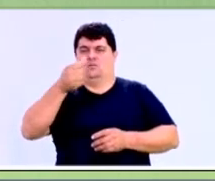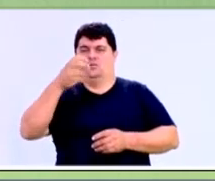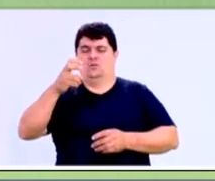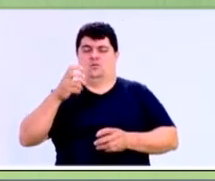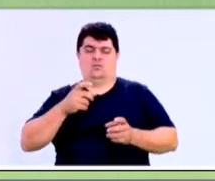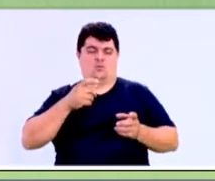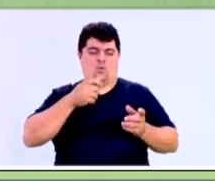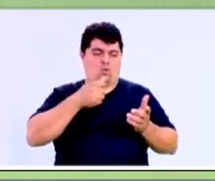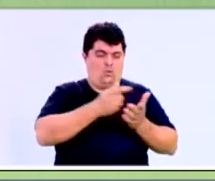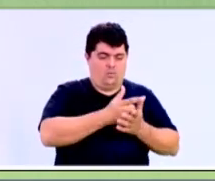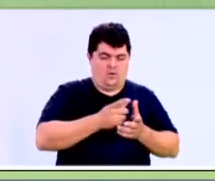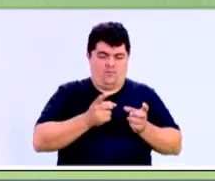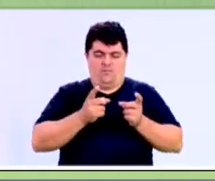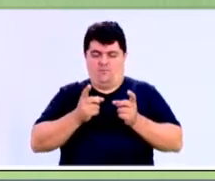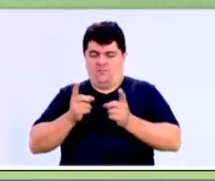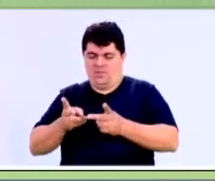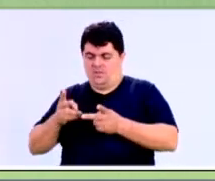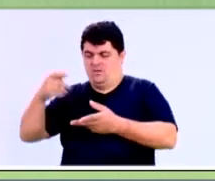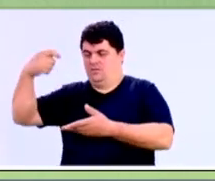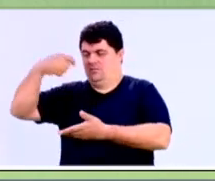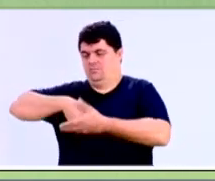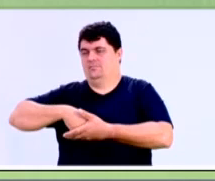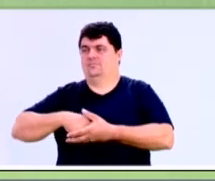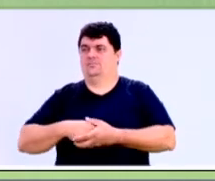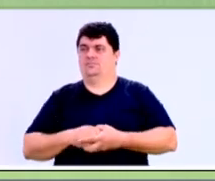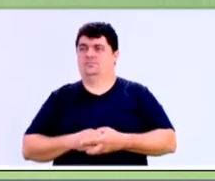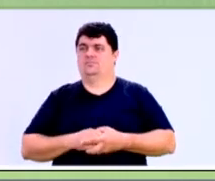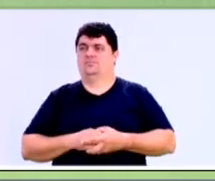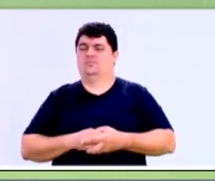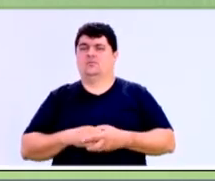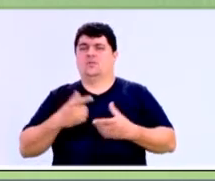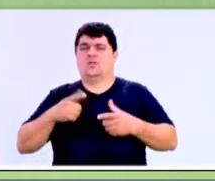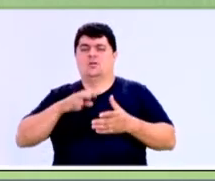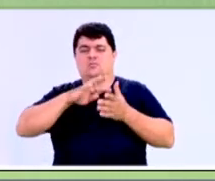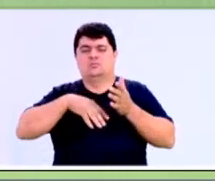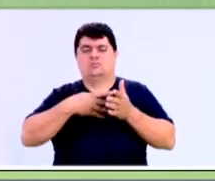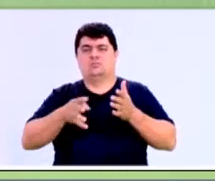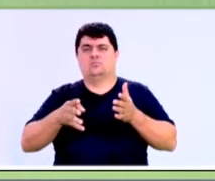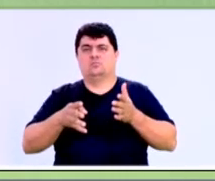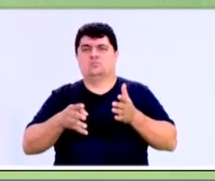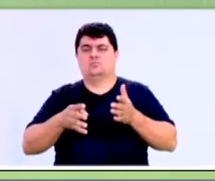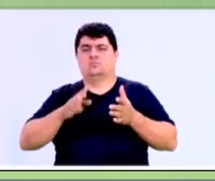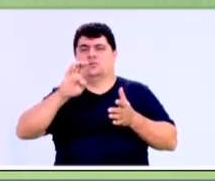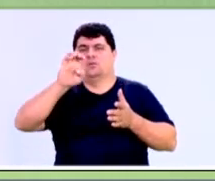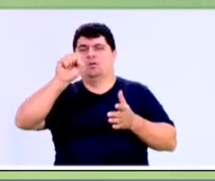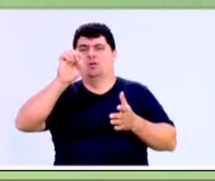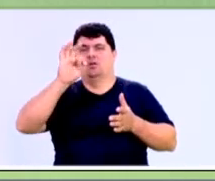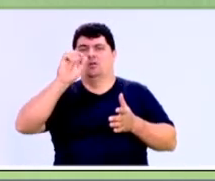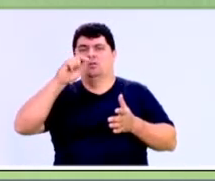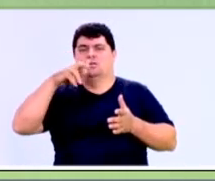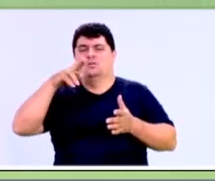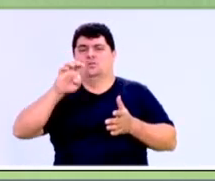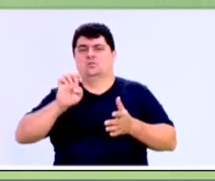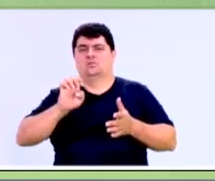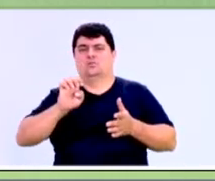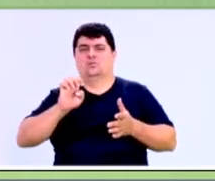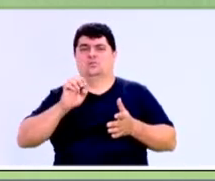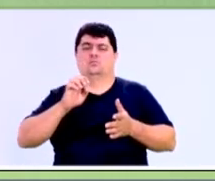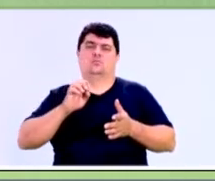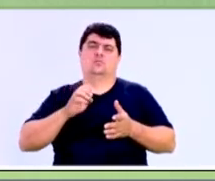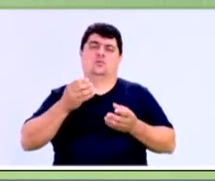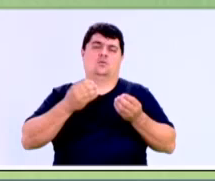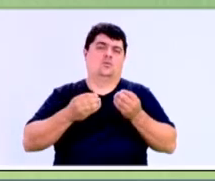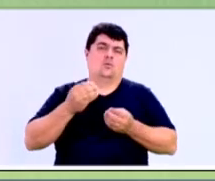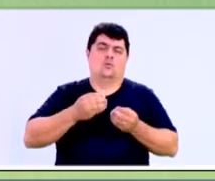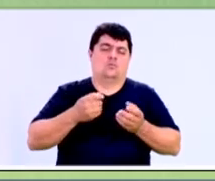vender e receber. Correto? E de onde que eu tiro o estoque? O estoque eu tiro de alguém que eu comprei. E como